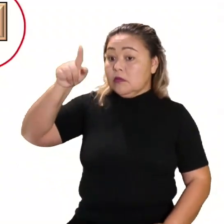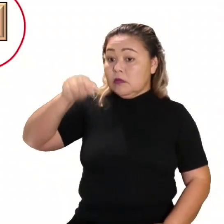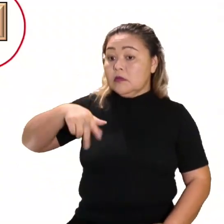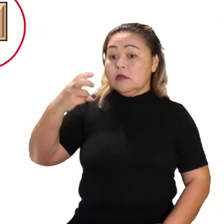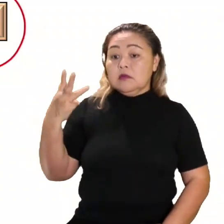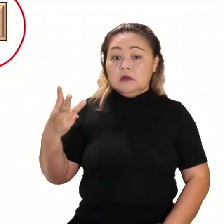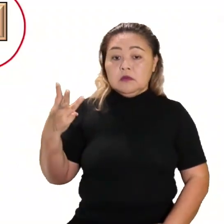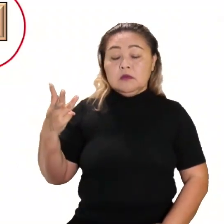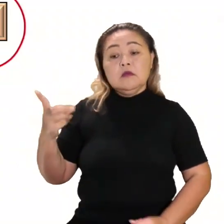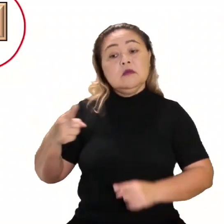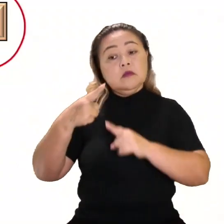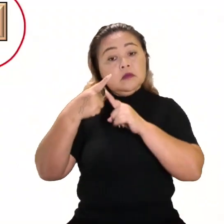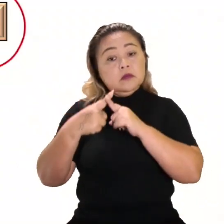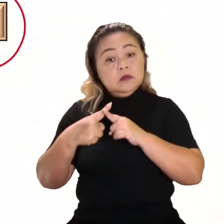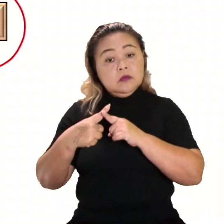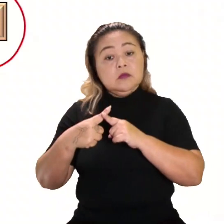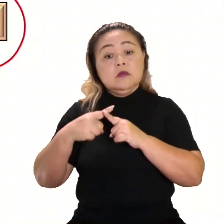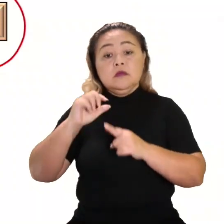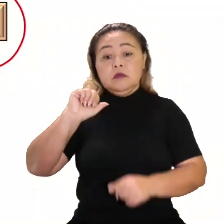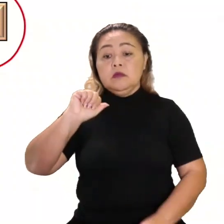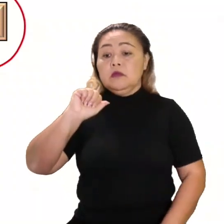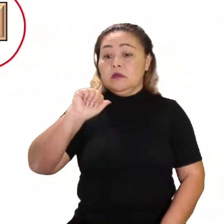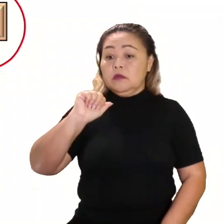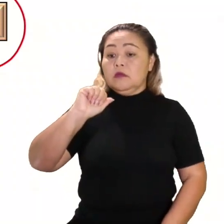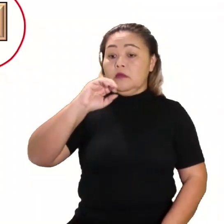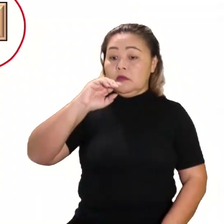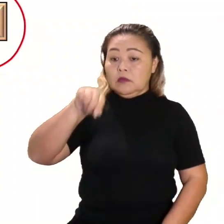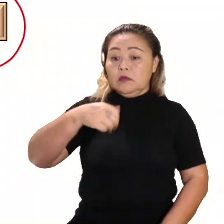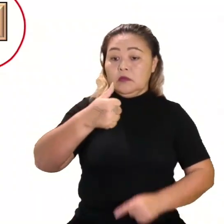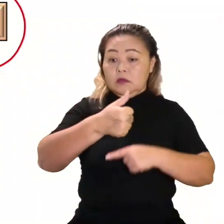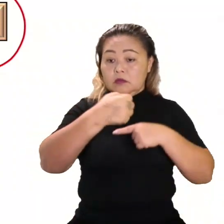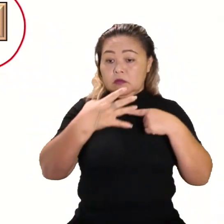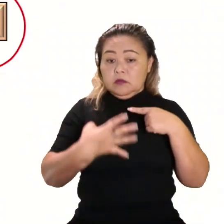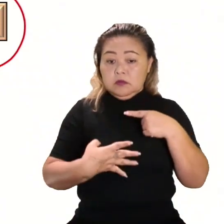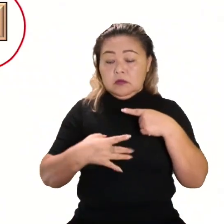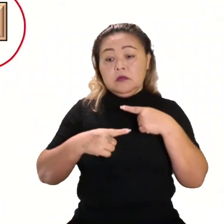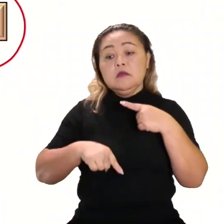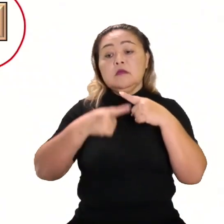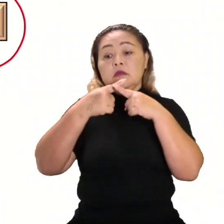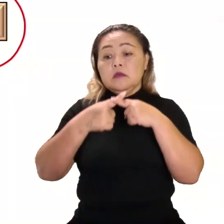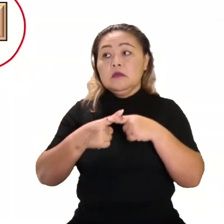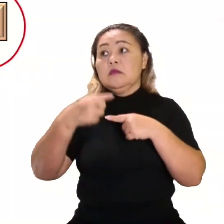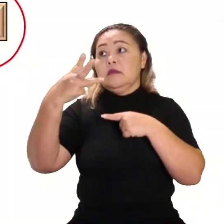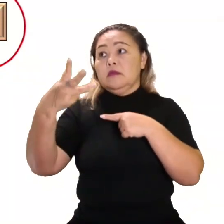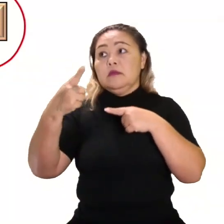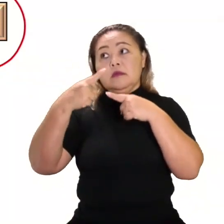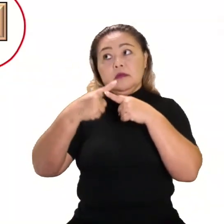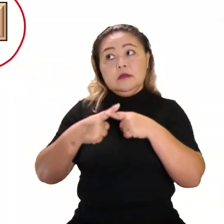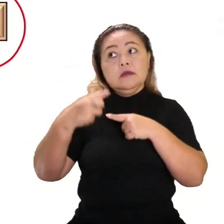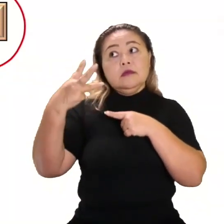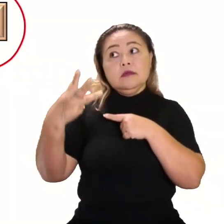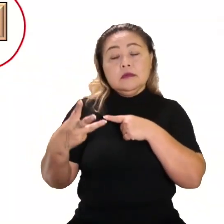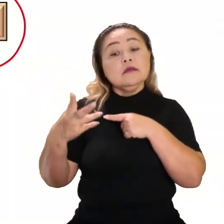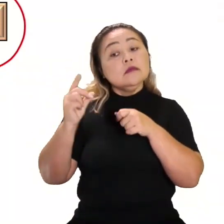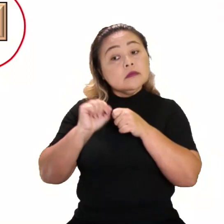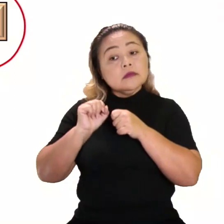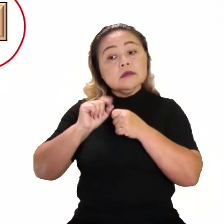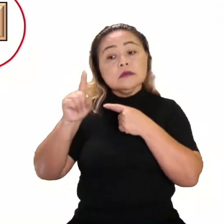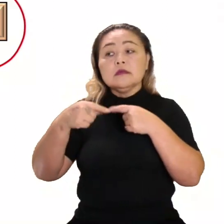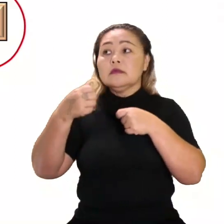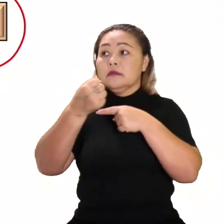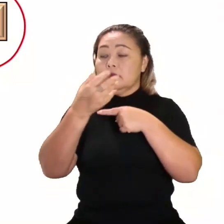a gente está multiplicando, ó, o nosso A1, ou melhor, o nosso A0 é 1/4 e vai multiplicando por 3, né? Lembra como é que faz multiplicação de